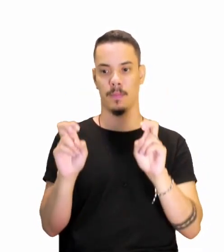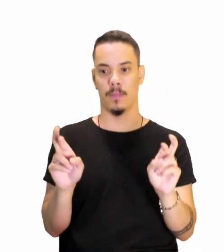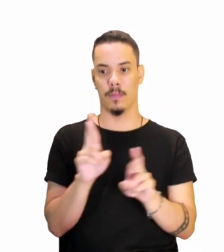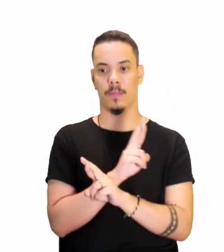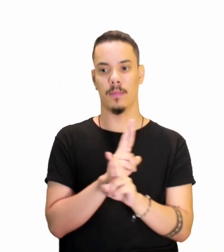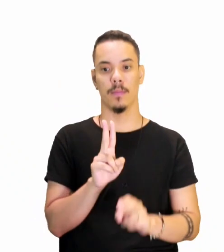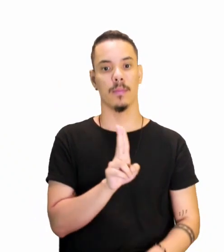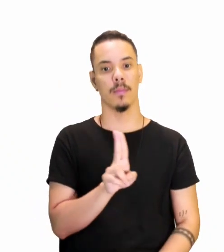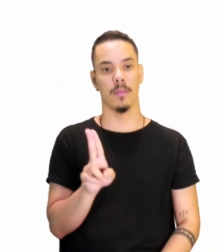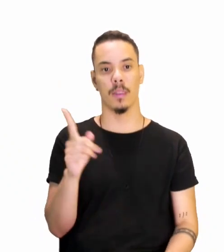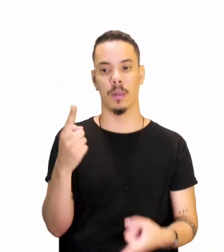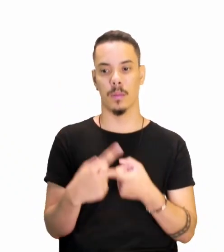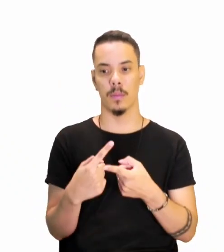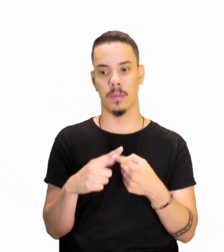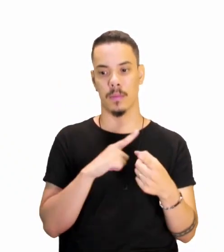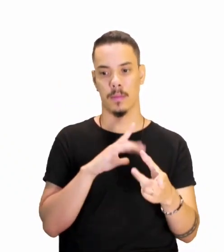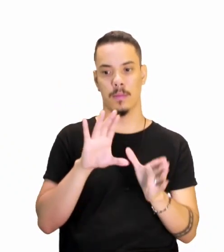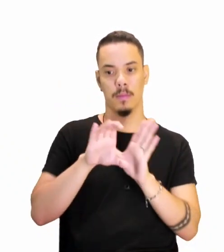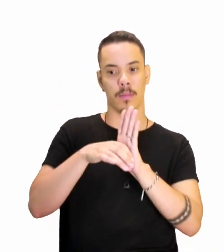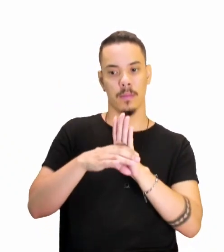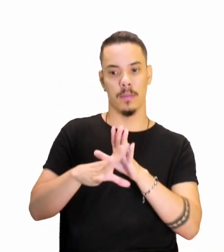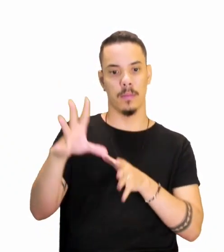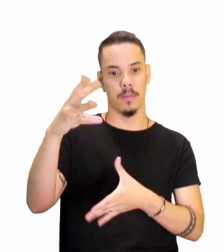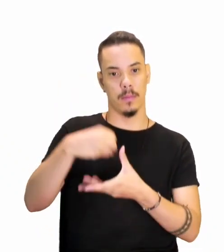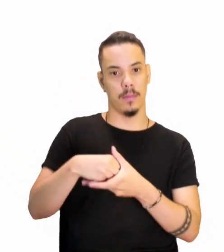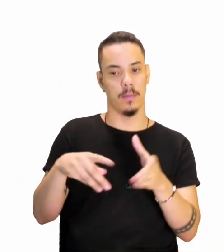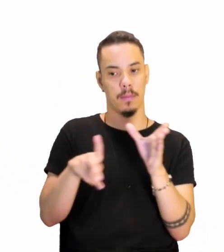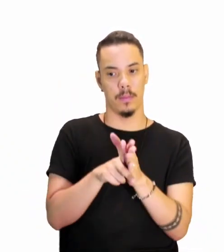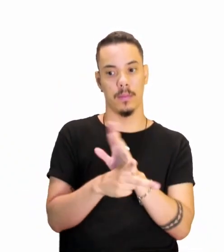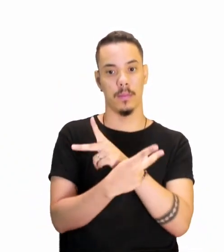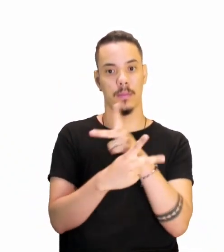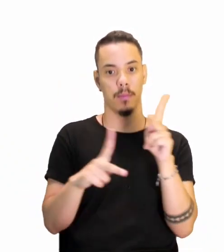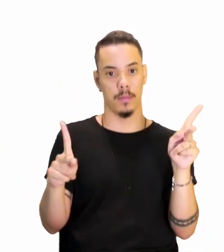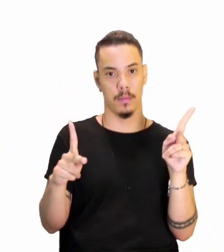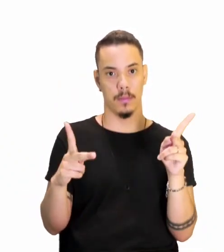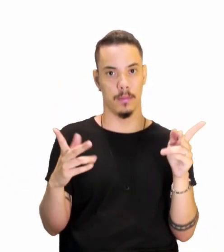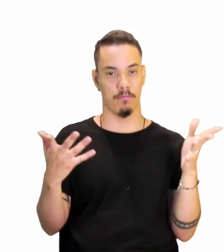nomes. Qual do conceito que você tem de substantivo?